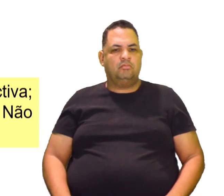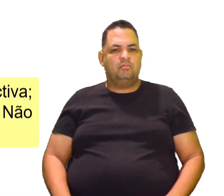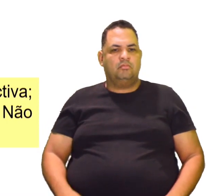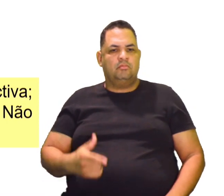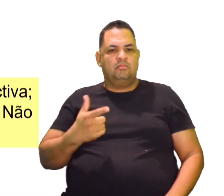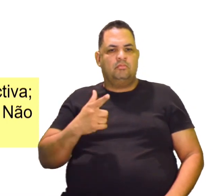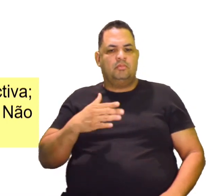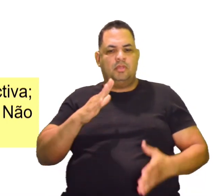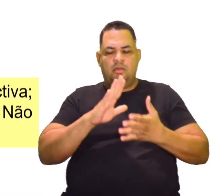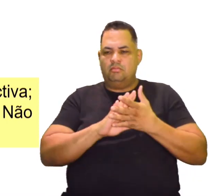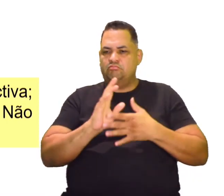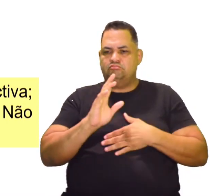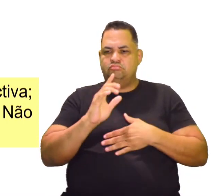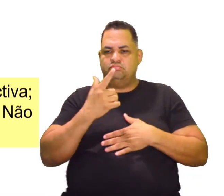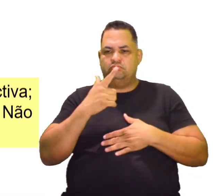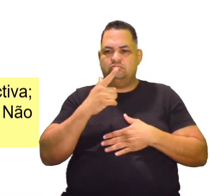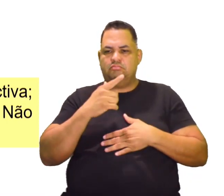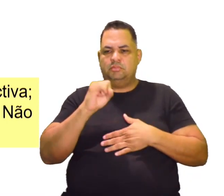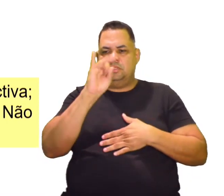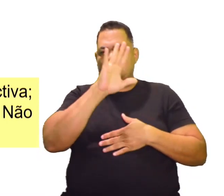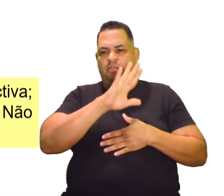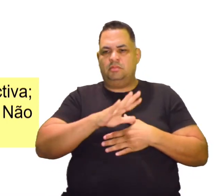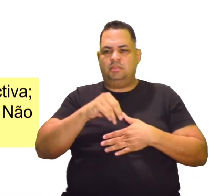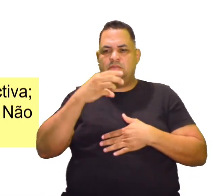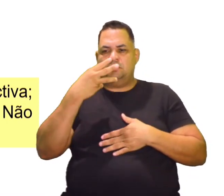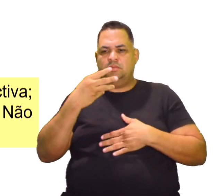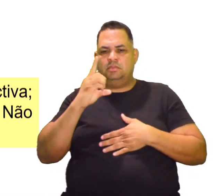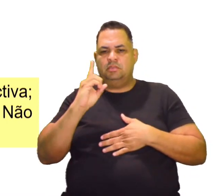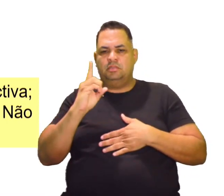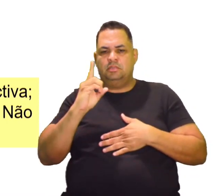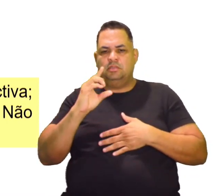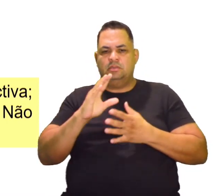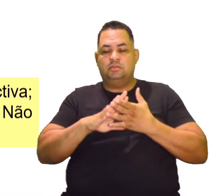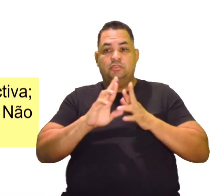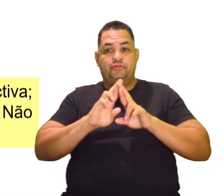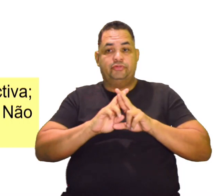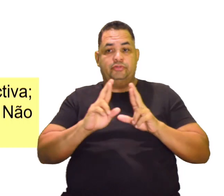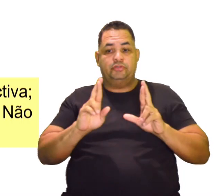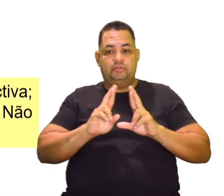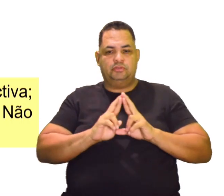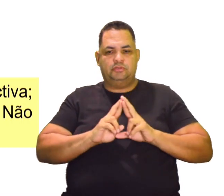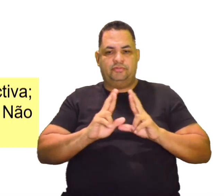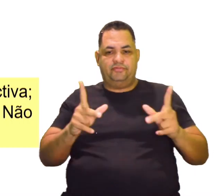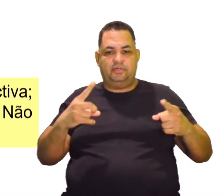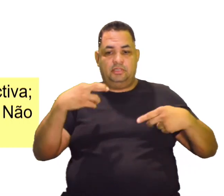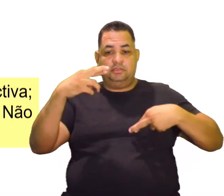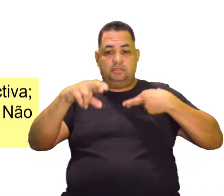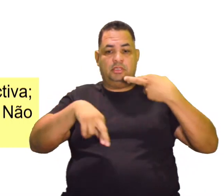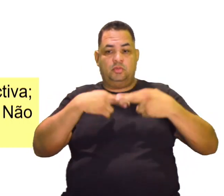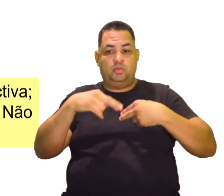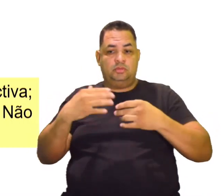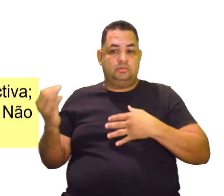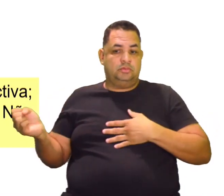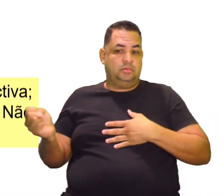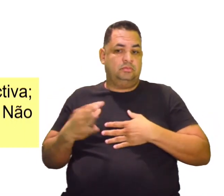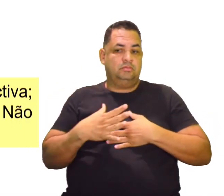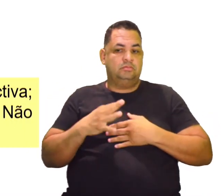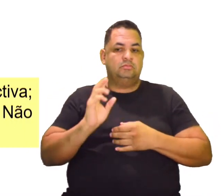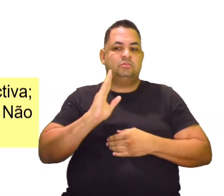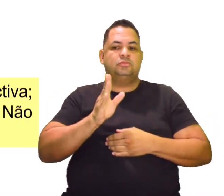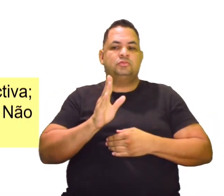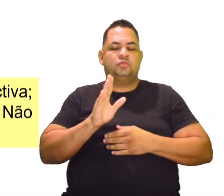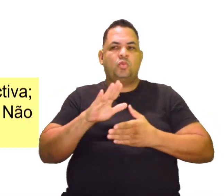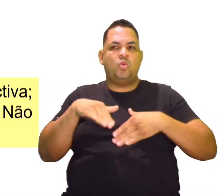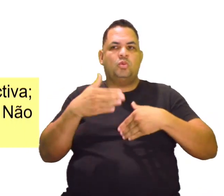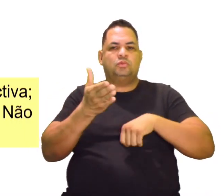em 3D, como já no Renascimento, né? Os artistas já buscaram utilizar